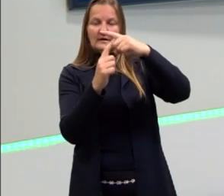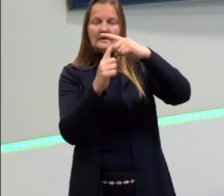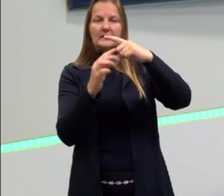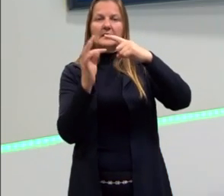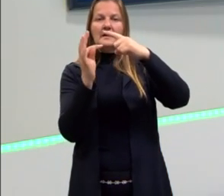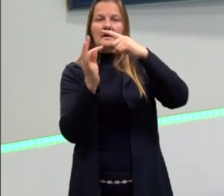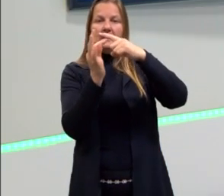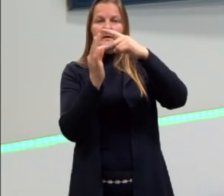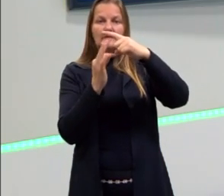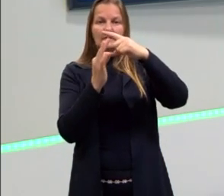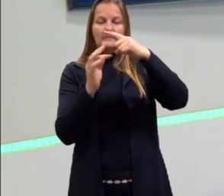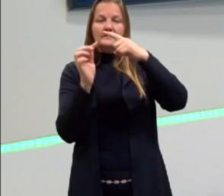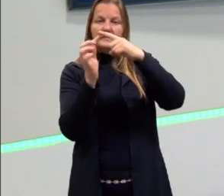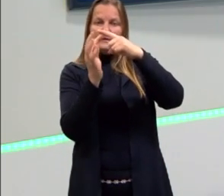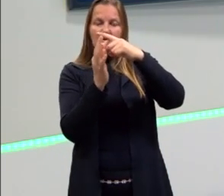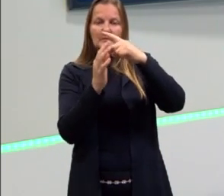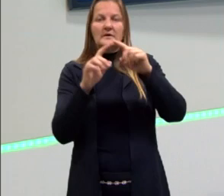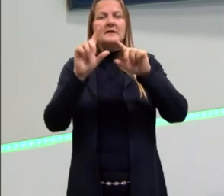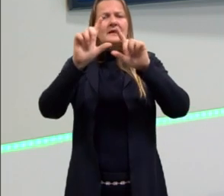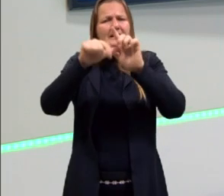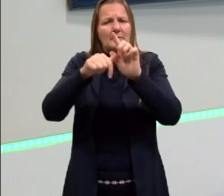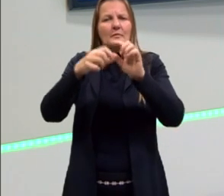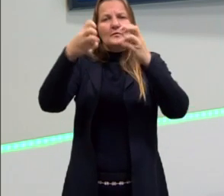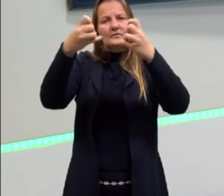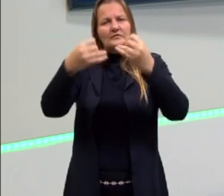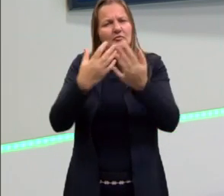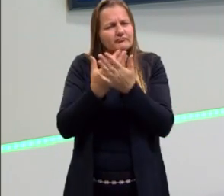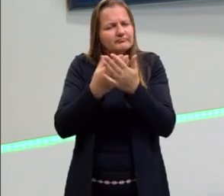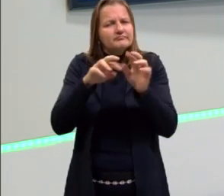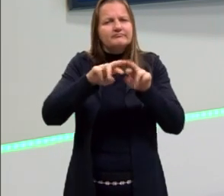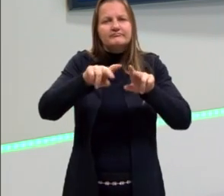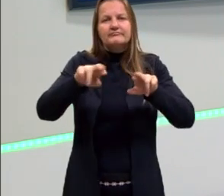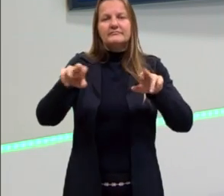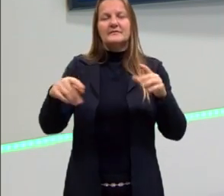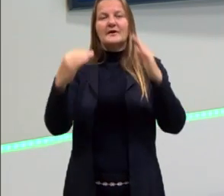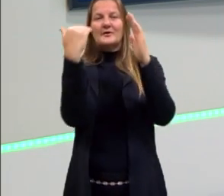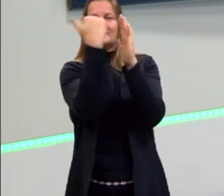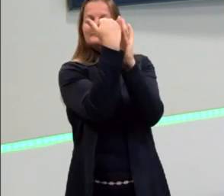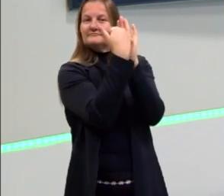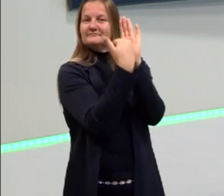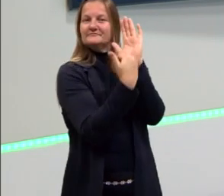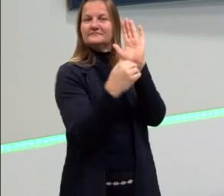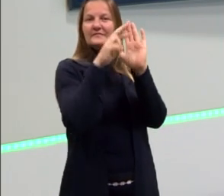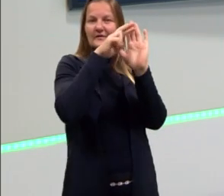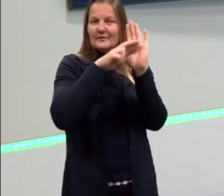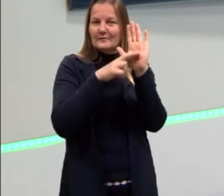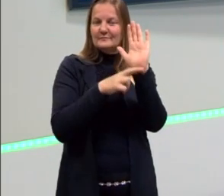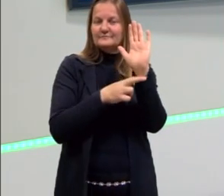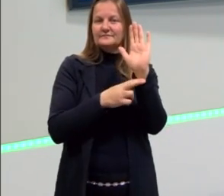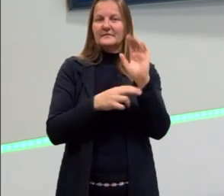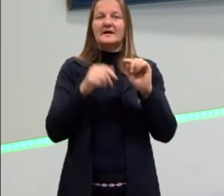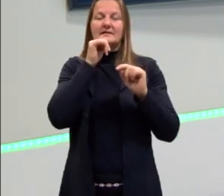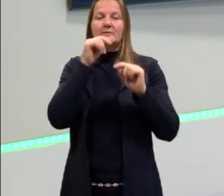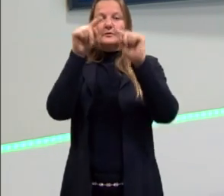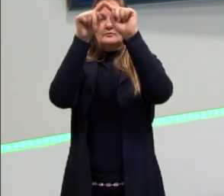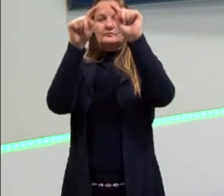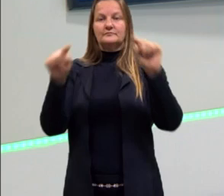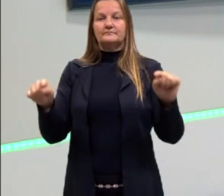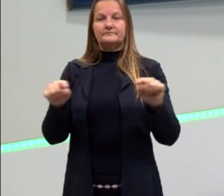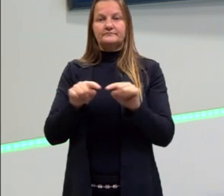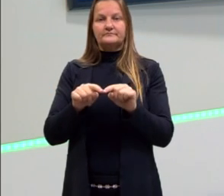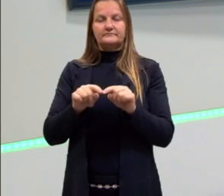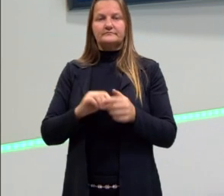estudamos não necessariamente vai ser nesta ordem porque quando estudarmos os triângulos e